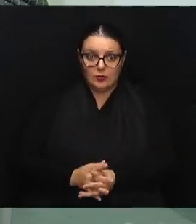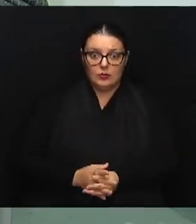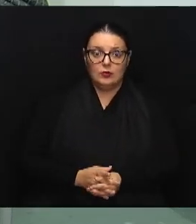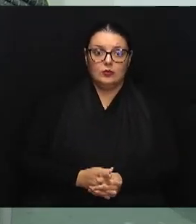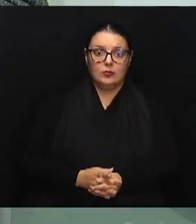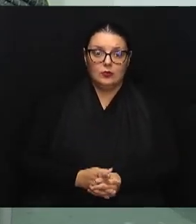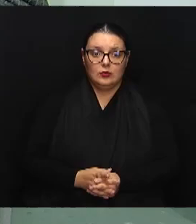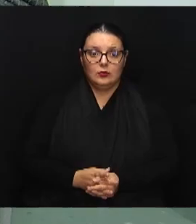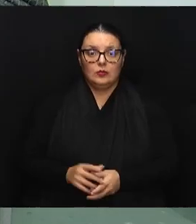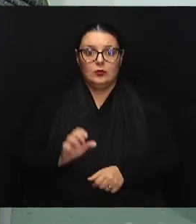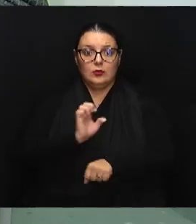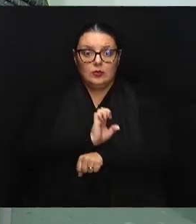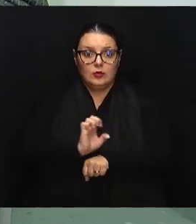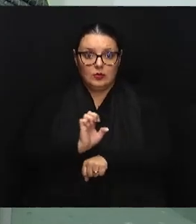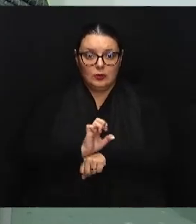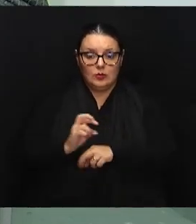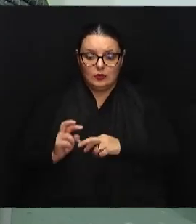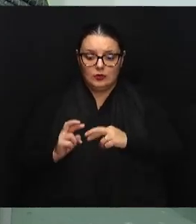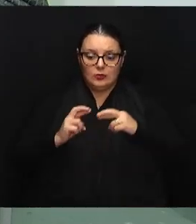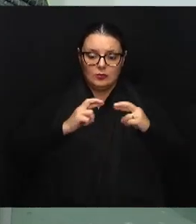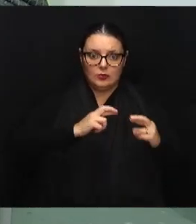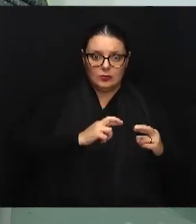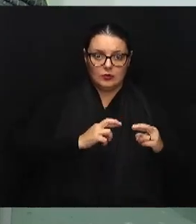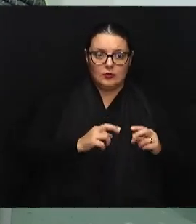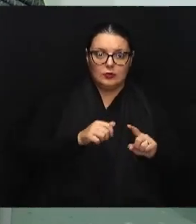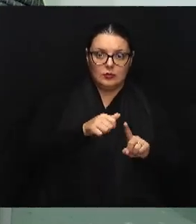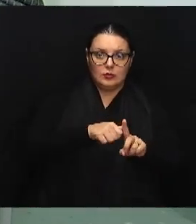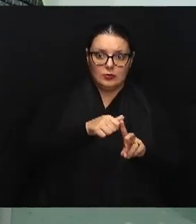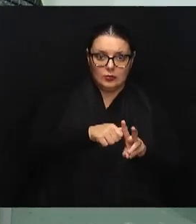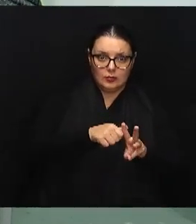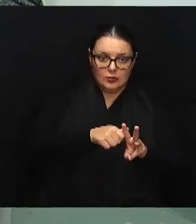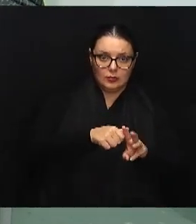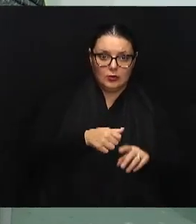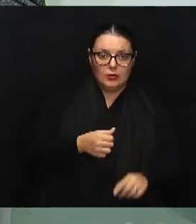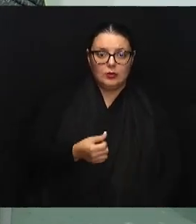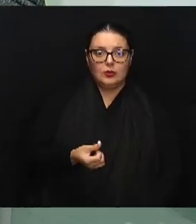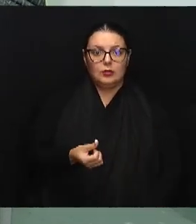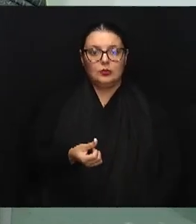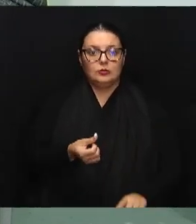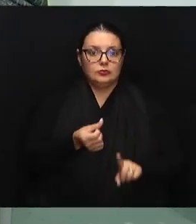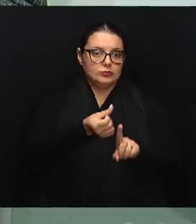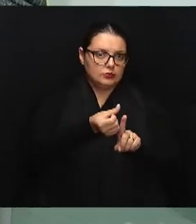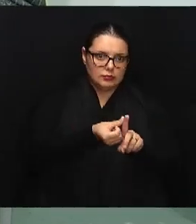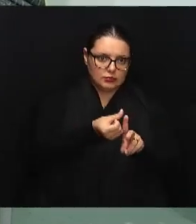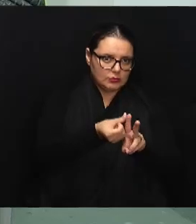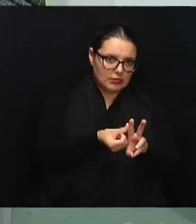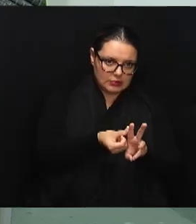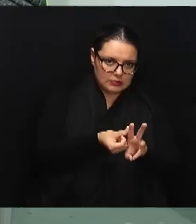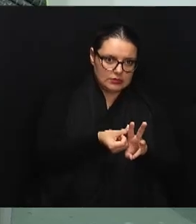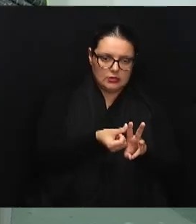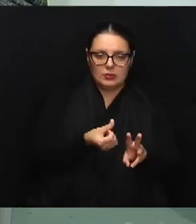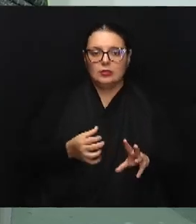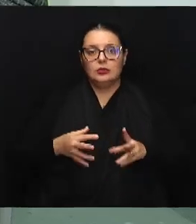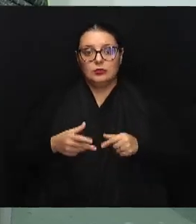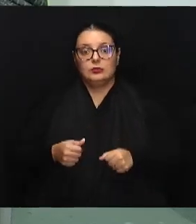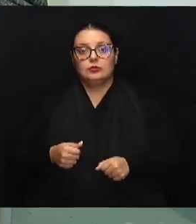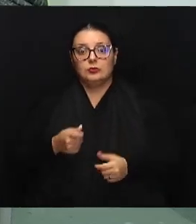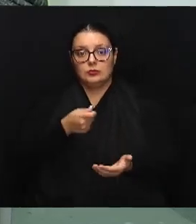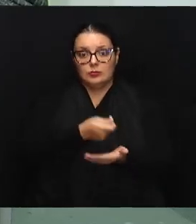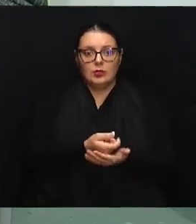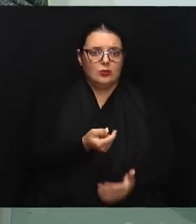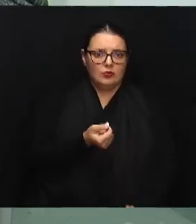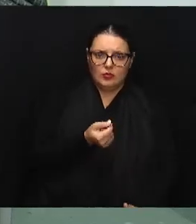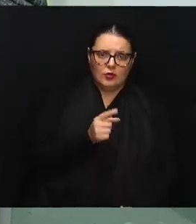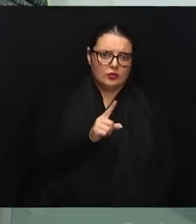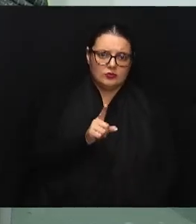tem estágio supervisionado desde o 3º período. Praticamente todos os estágios são remunerados,